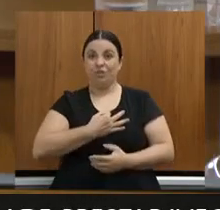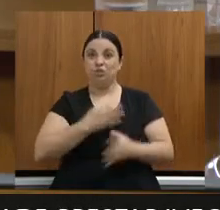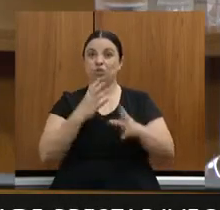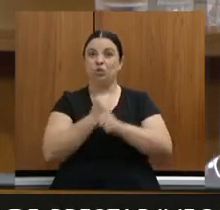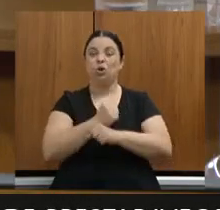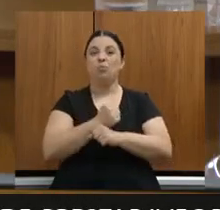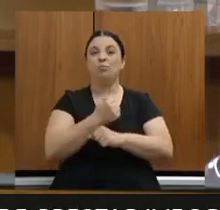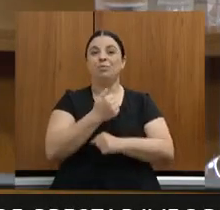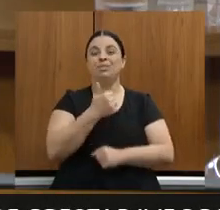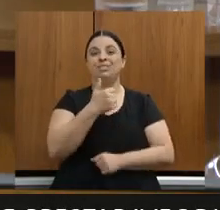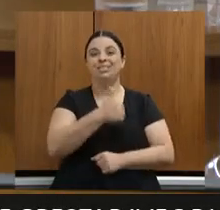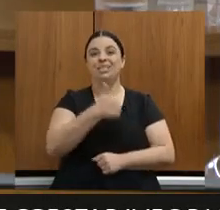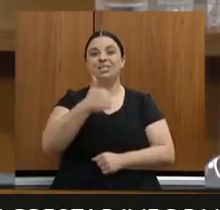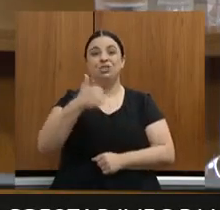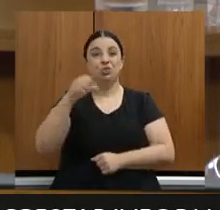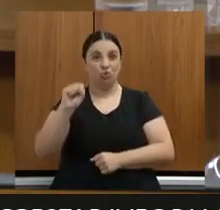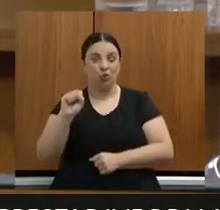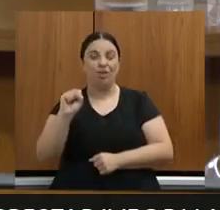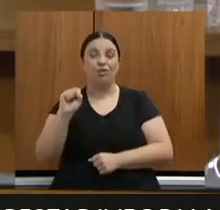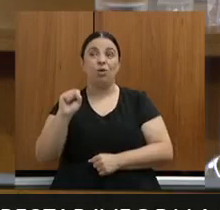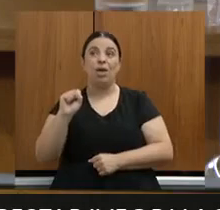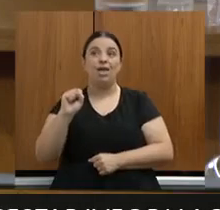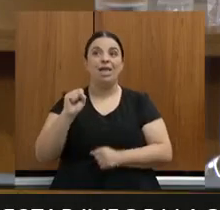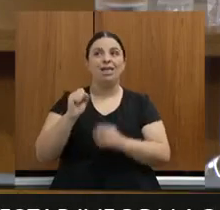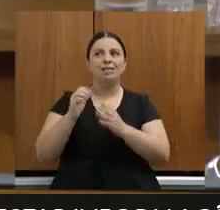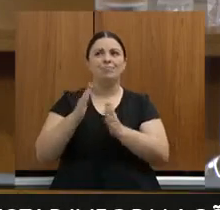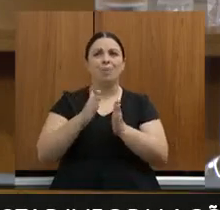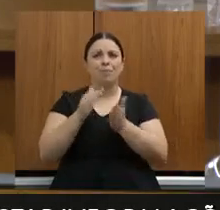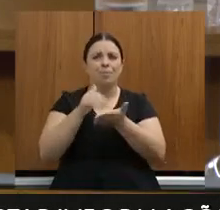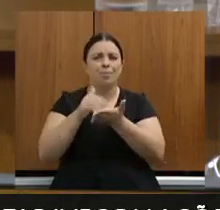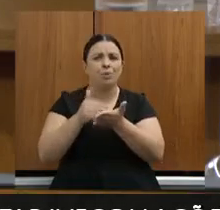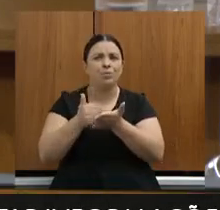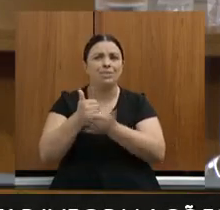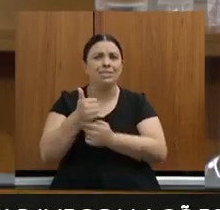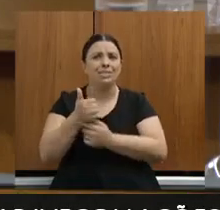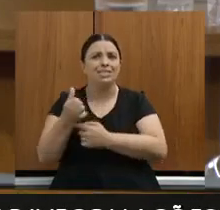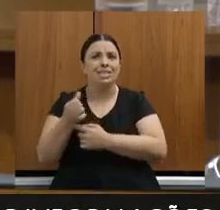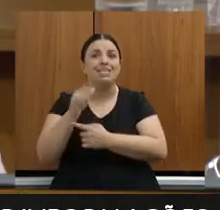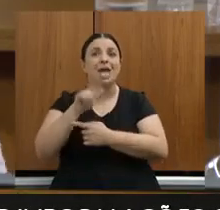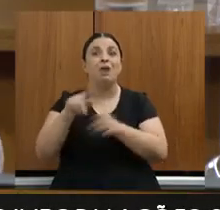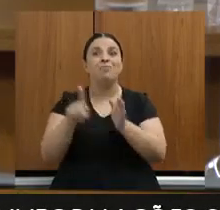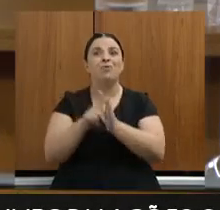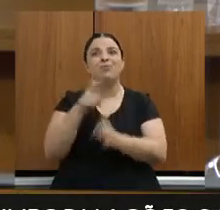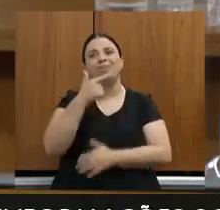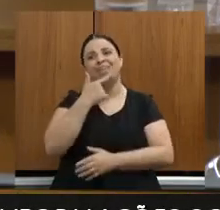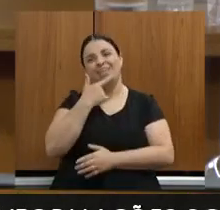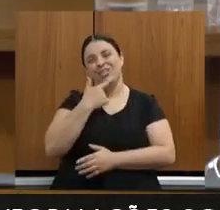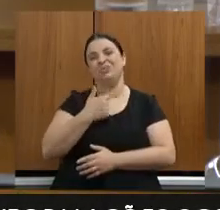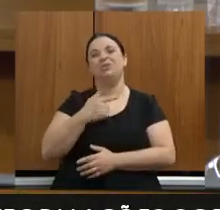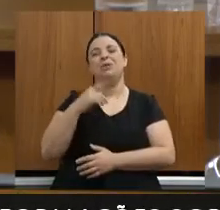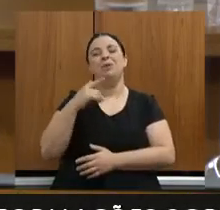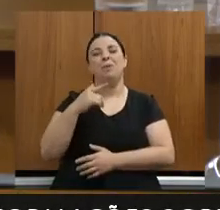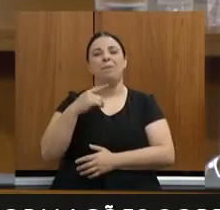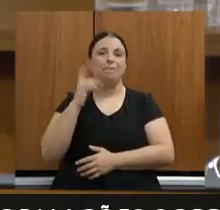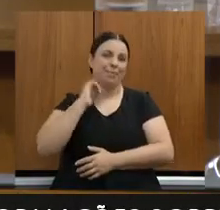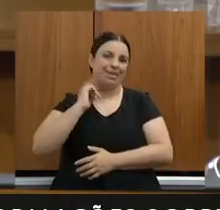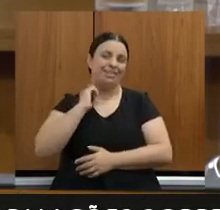66 medalhas foram de queijos mineiros de produtores mineiros pode passar